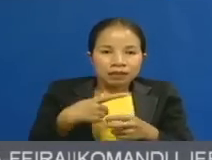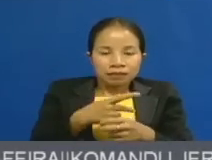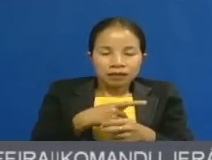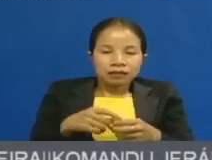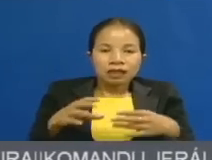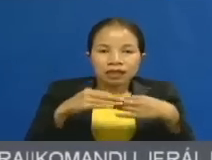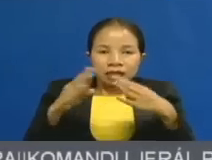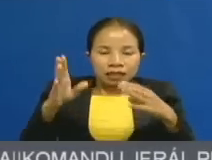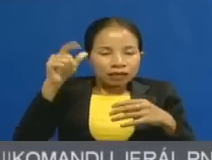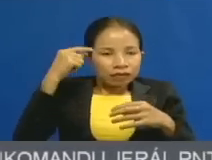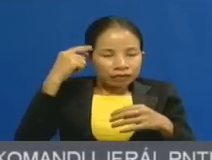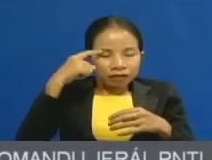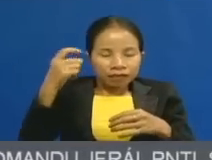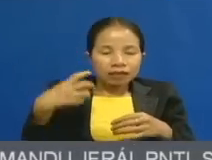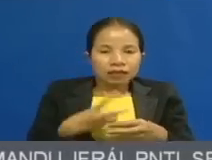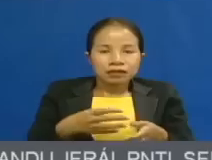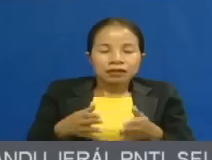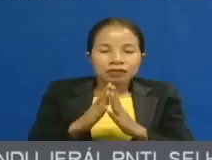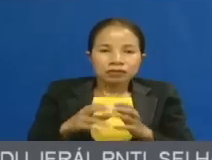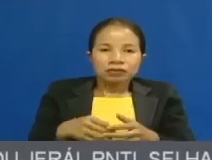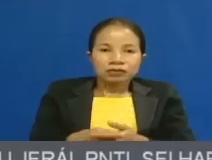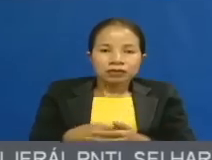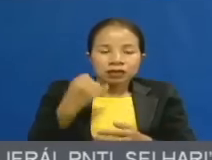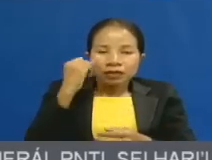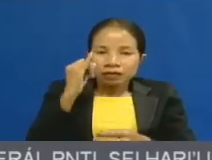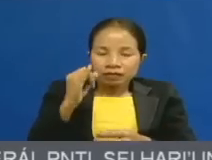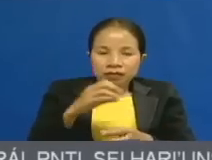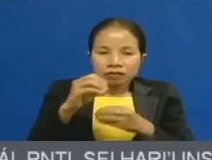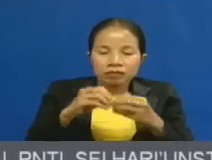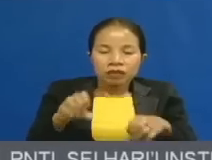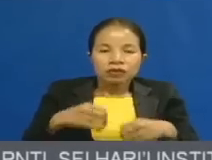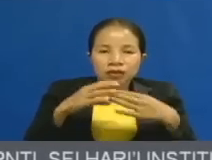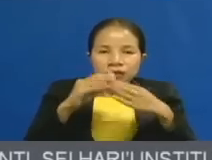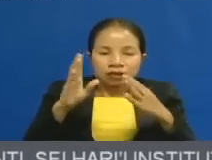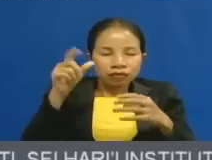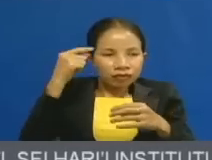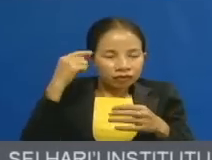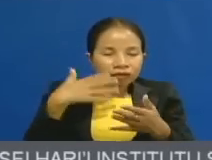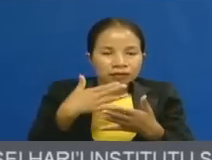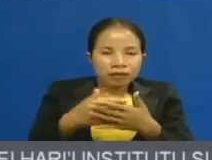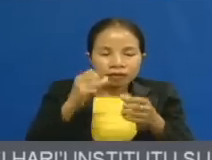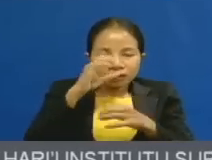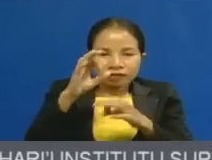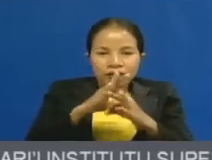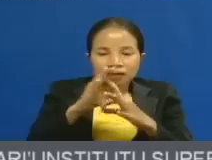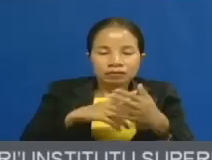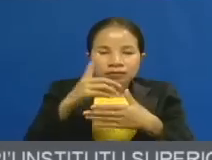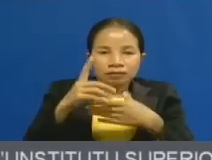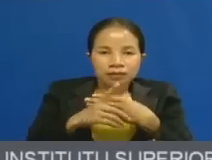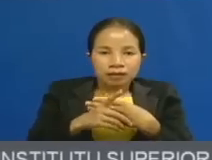forma governo. Tamaneta se russo a ponto de vista balon com a boa to forma o governo na Benedia, a tenebel garantia de desenvolvimento